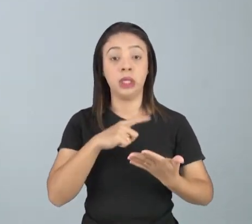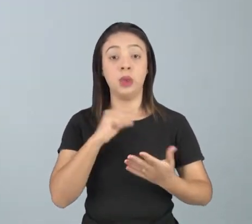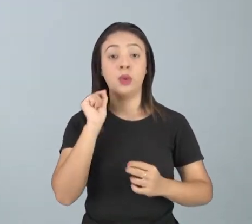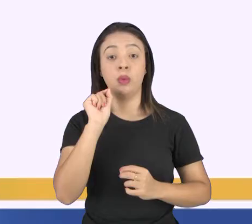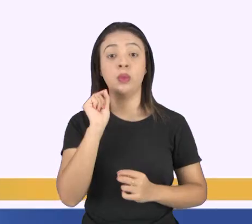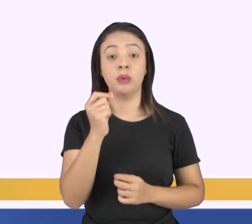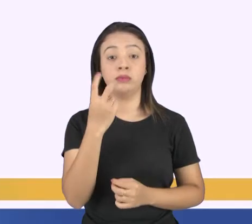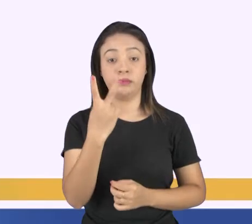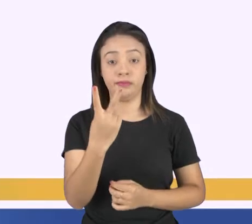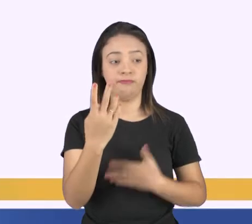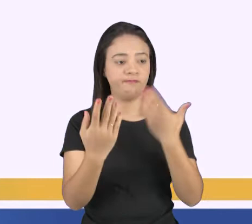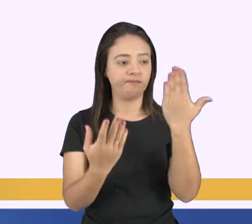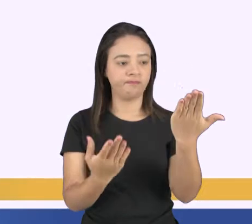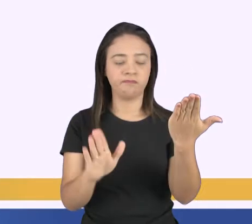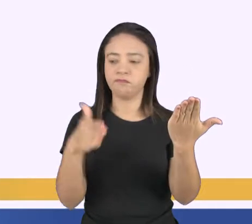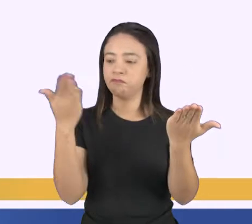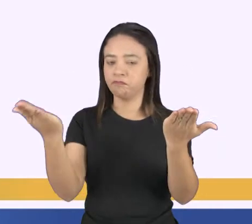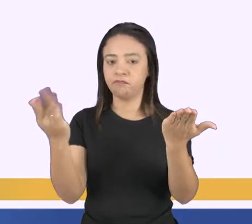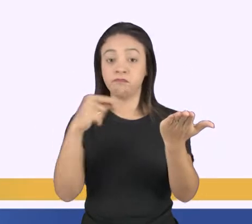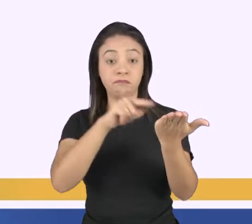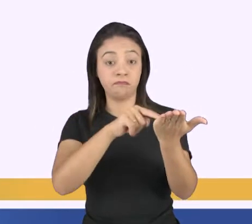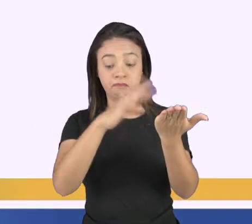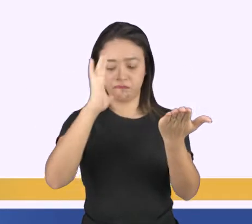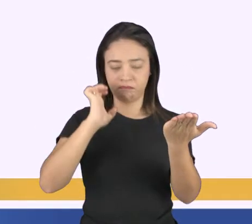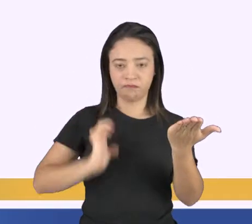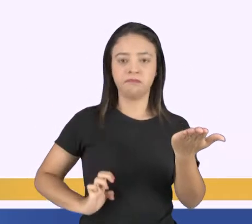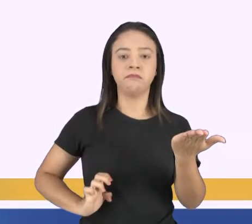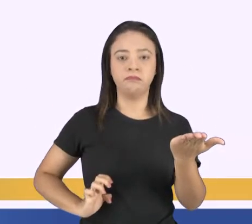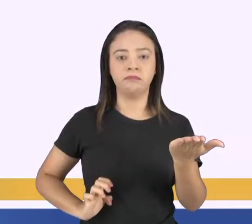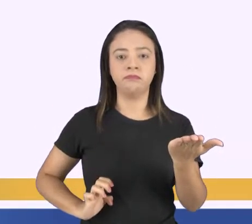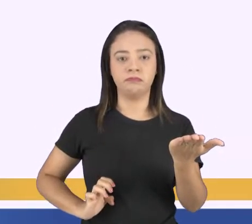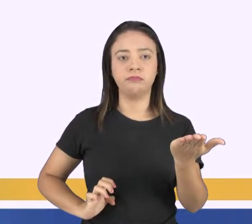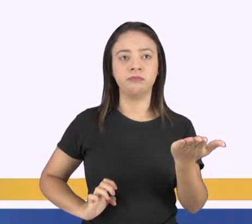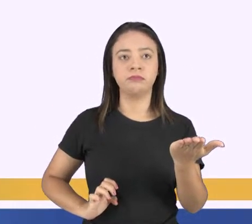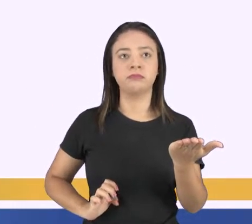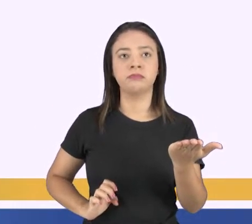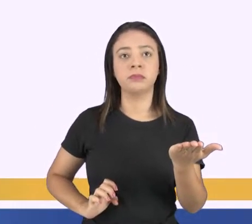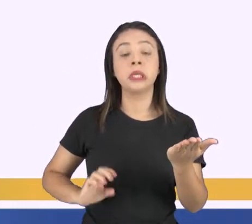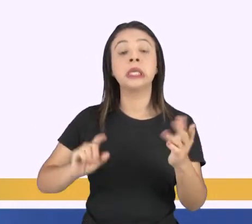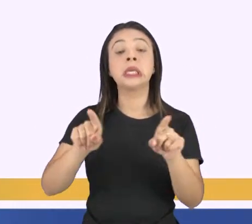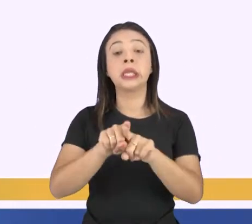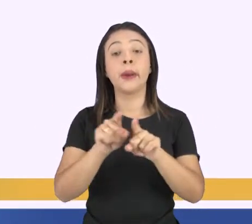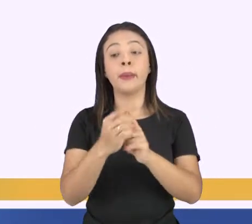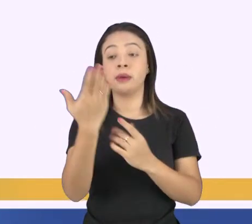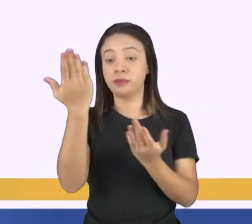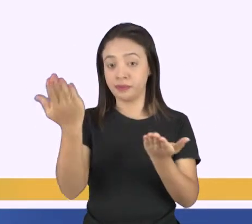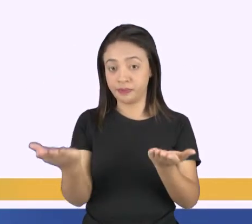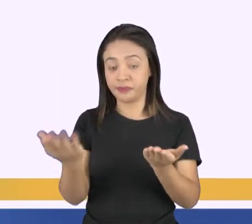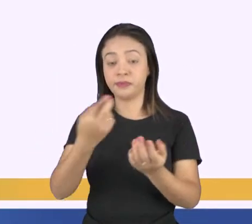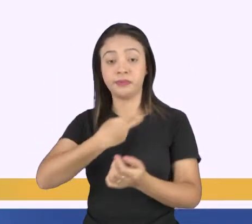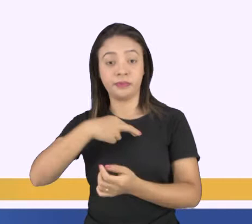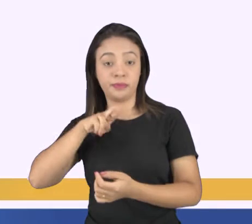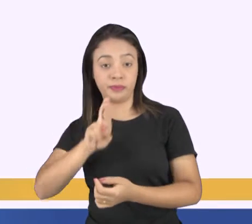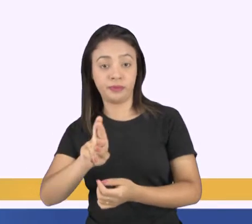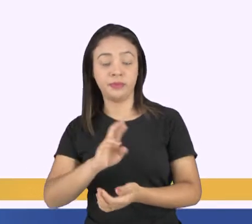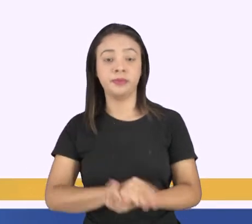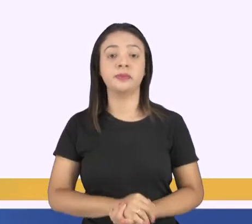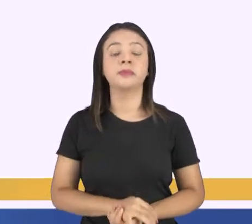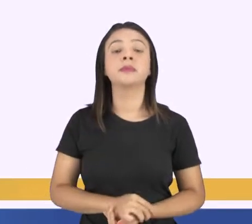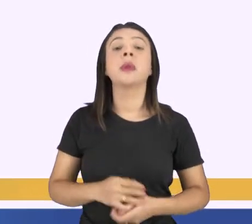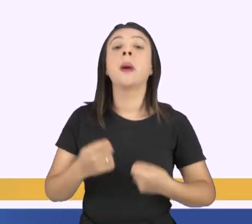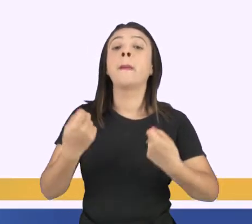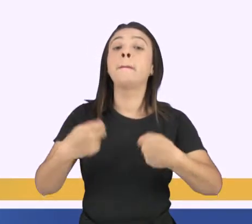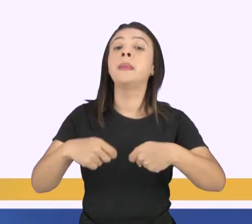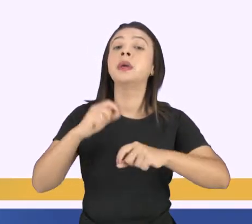pormenores ali, a ética, né? Escolhas éticas, caminhos alternativos, e escolha religiosa, ela tem que ser uma